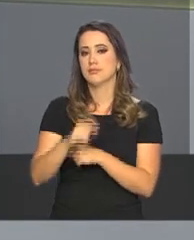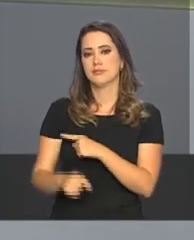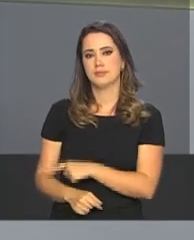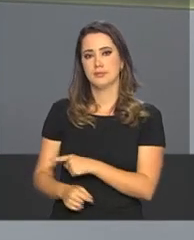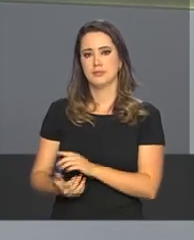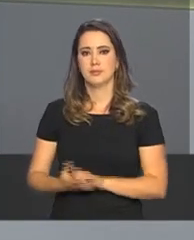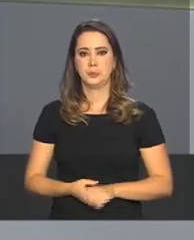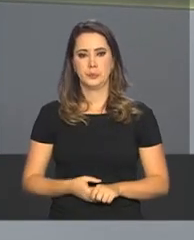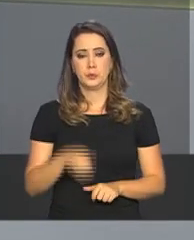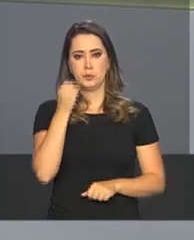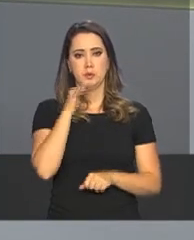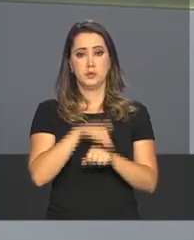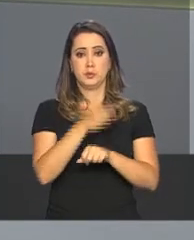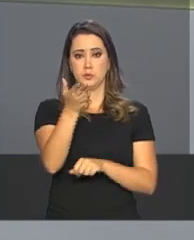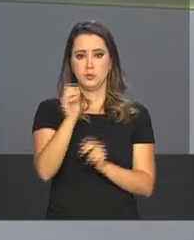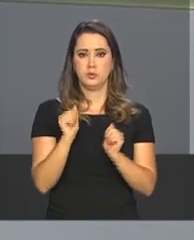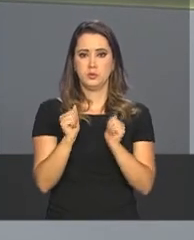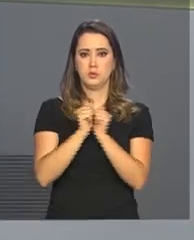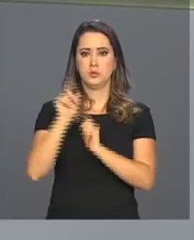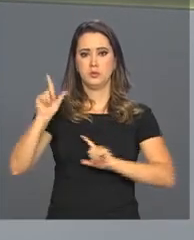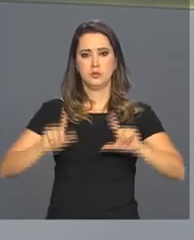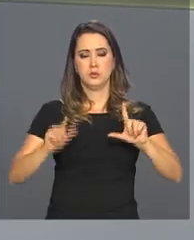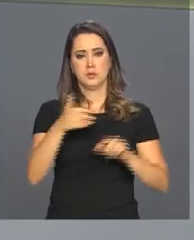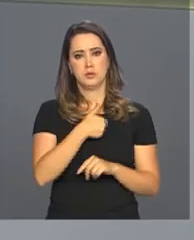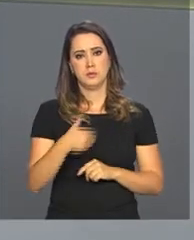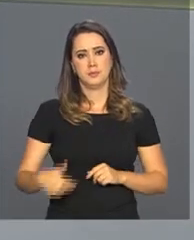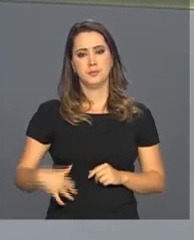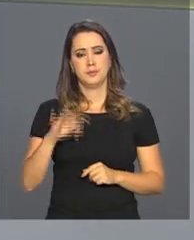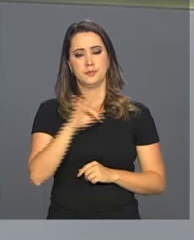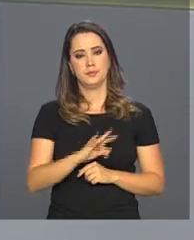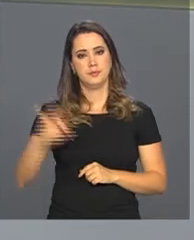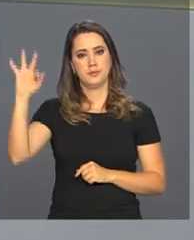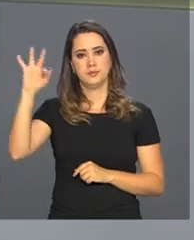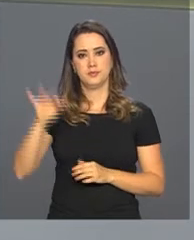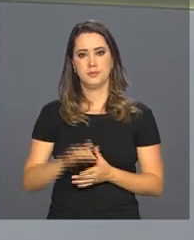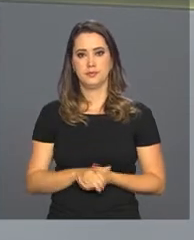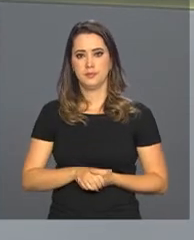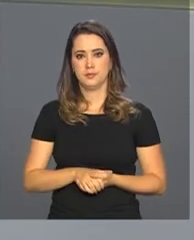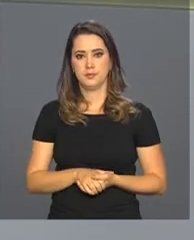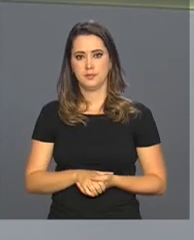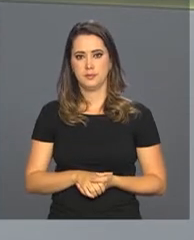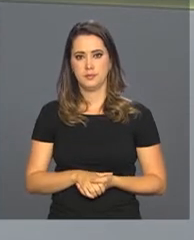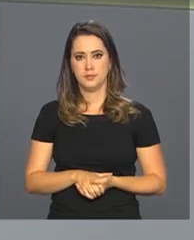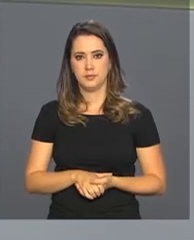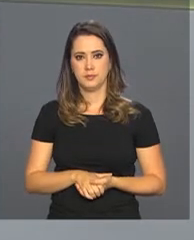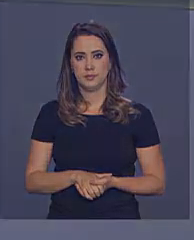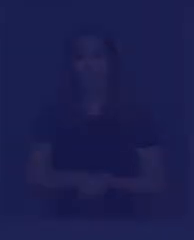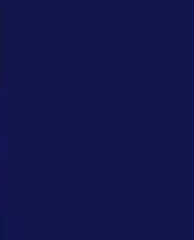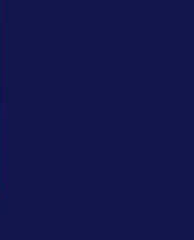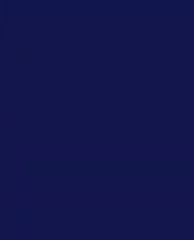no youtube uma boa noite pra você e continue com a gente aqui na nbr a tv do governo federal